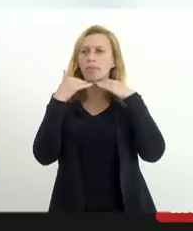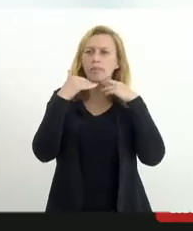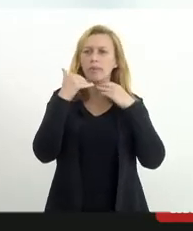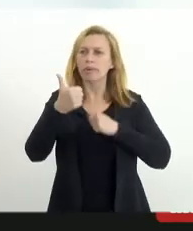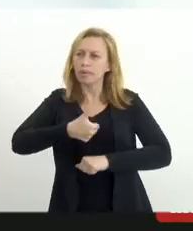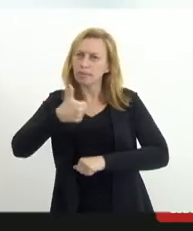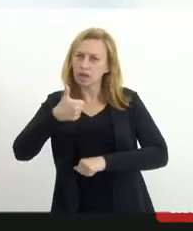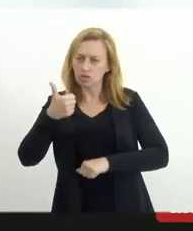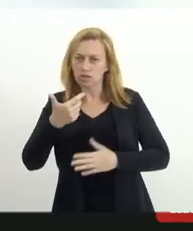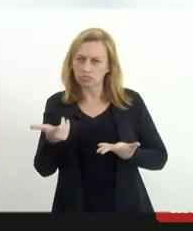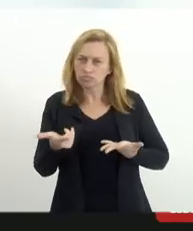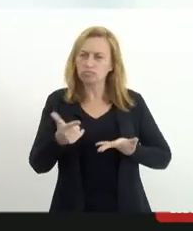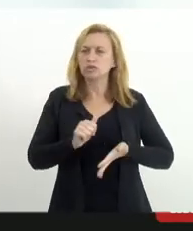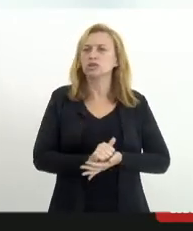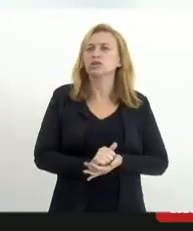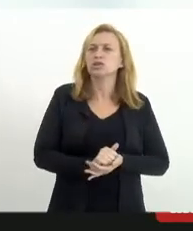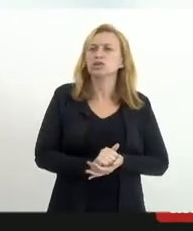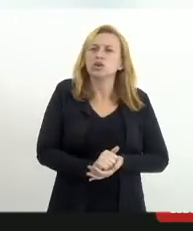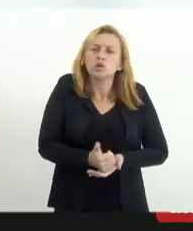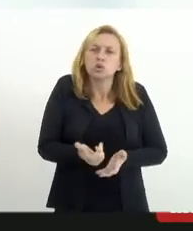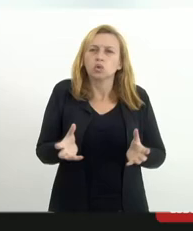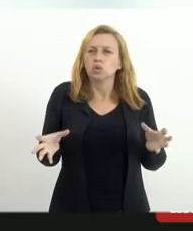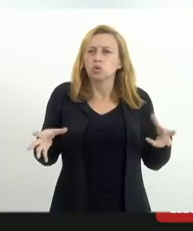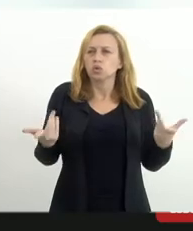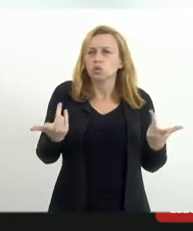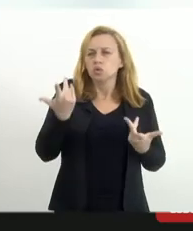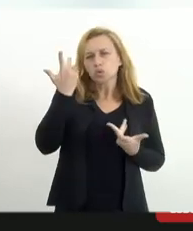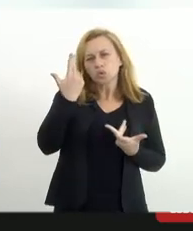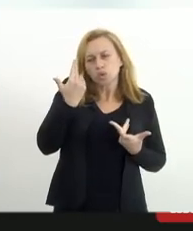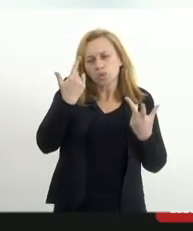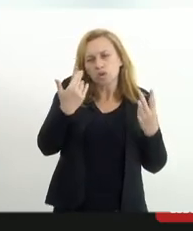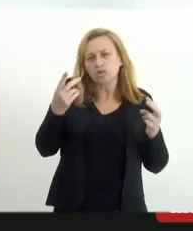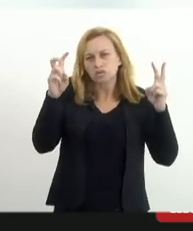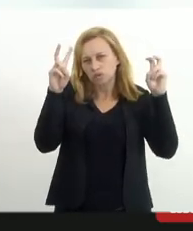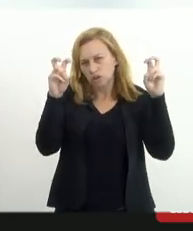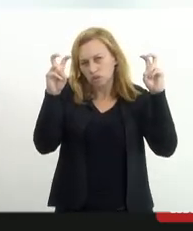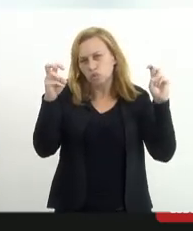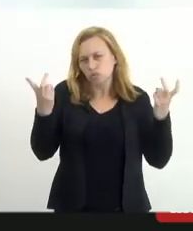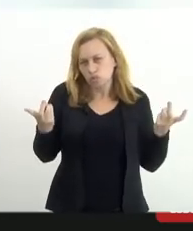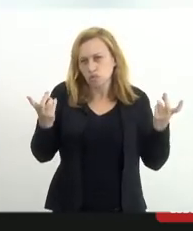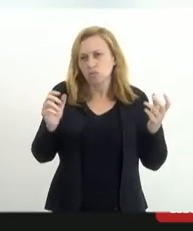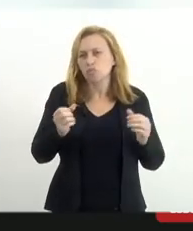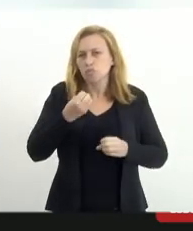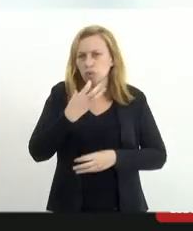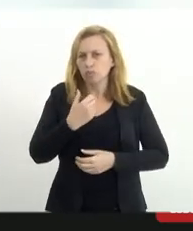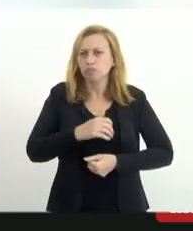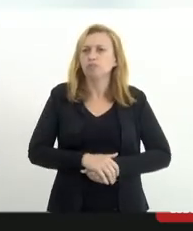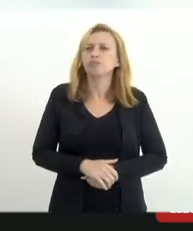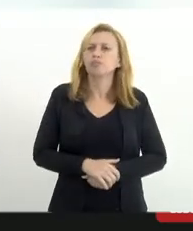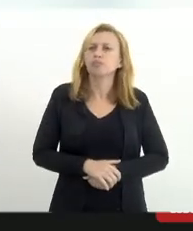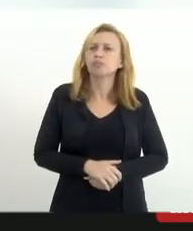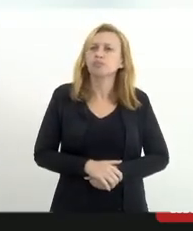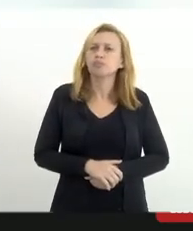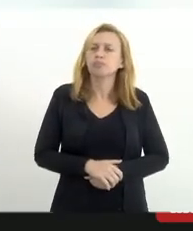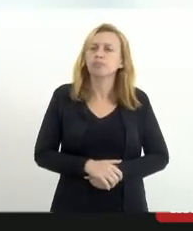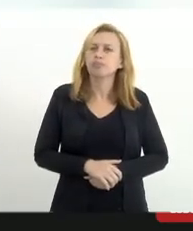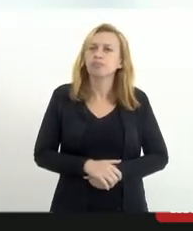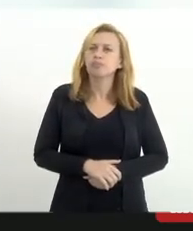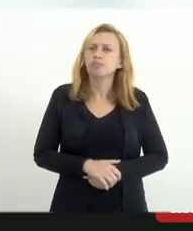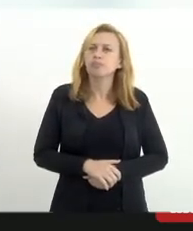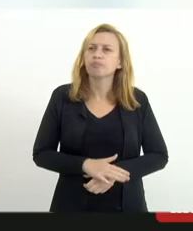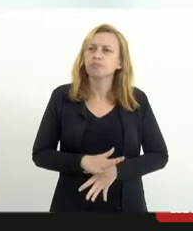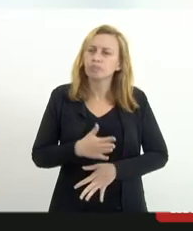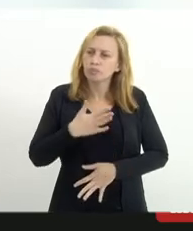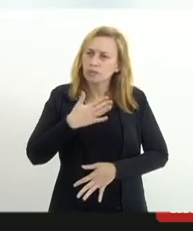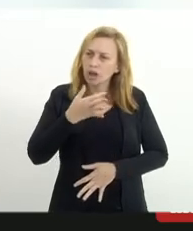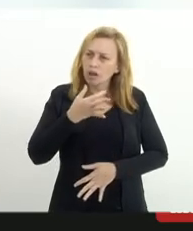ao pouco, se normatizando essas questões. Bom, eu